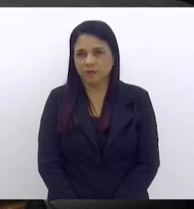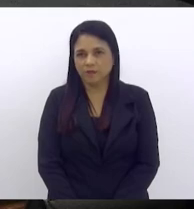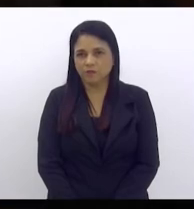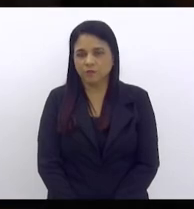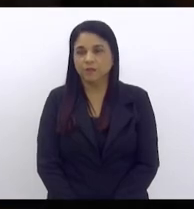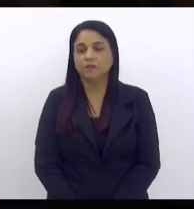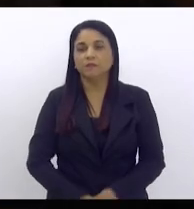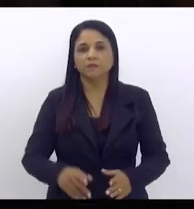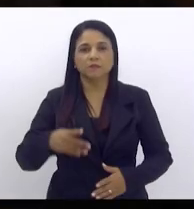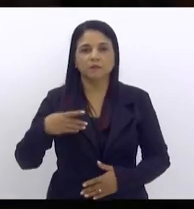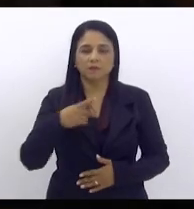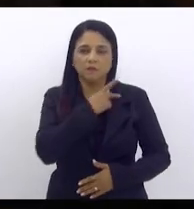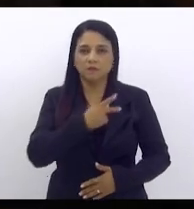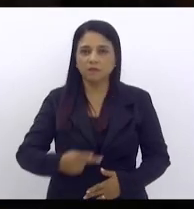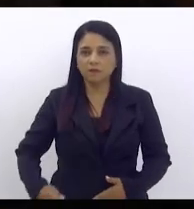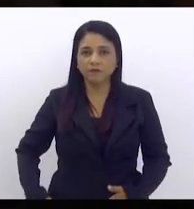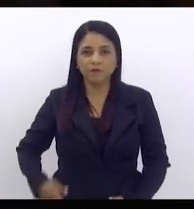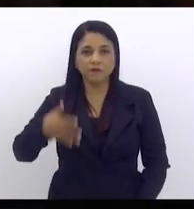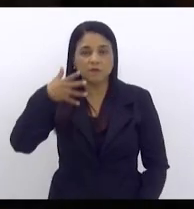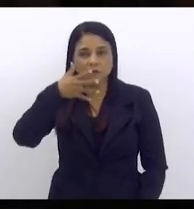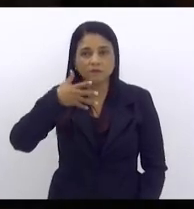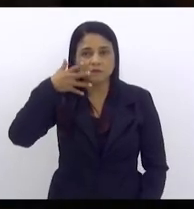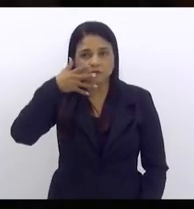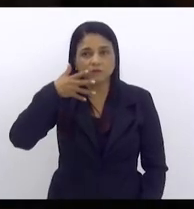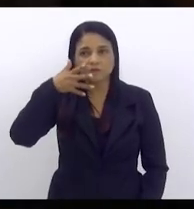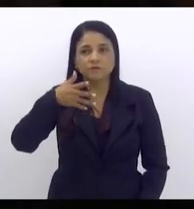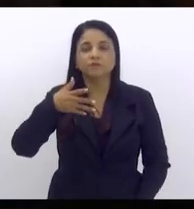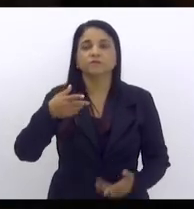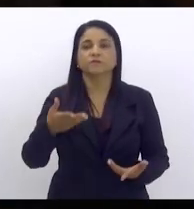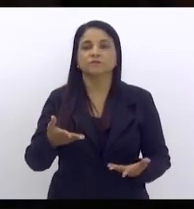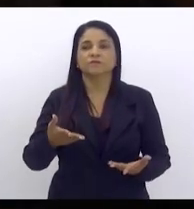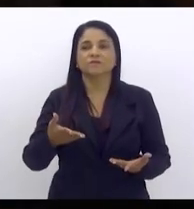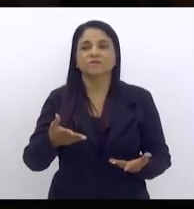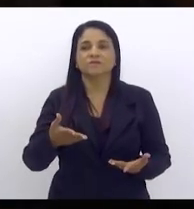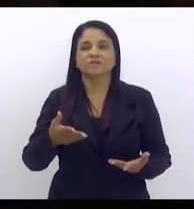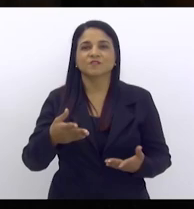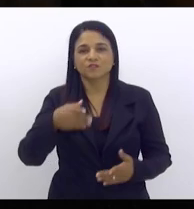Senhora Presidente, deputada Tia Ju,